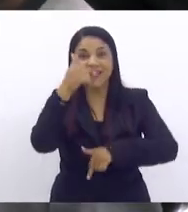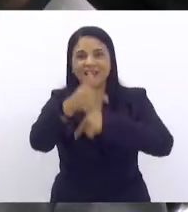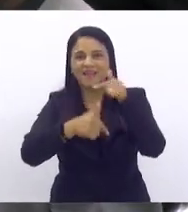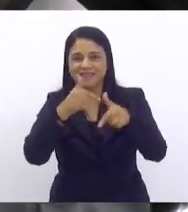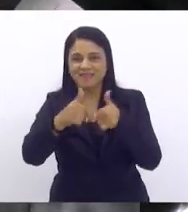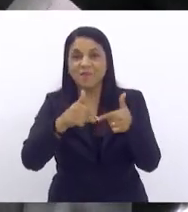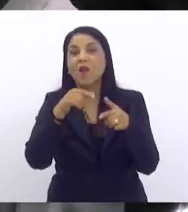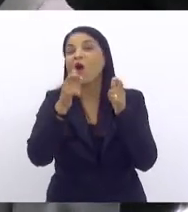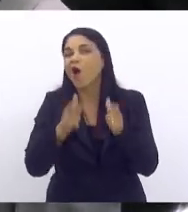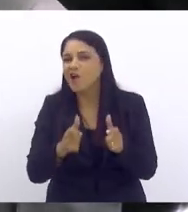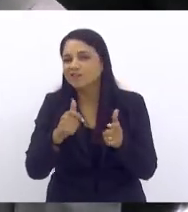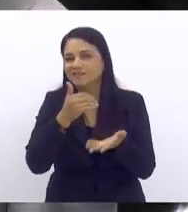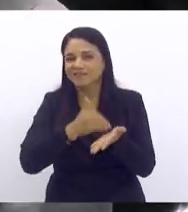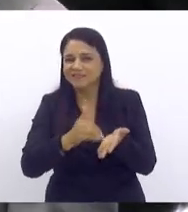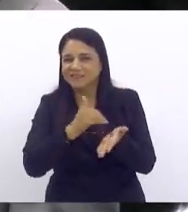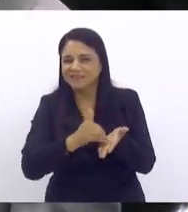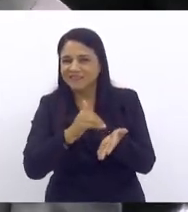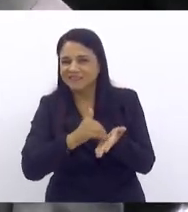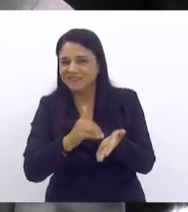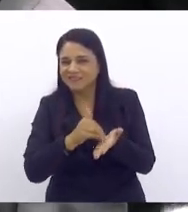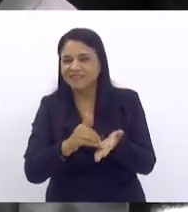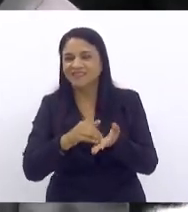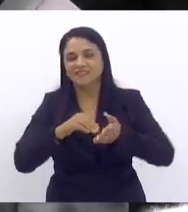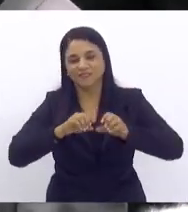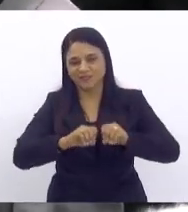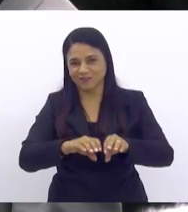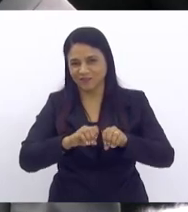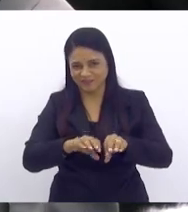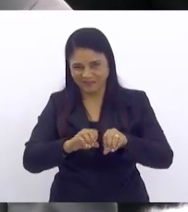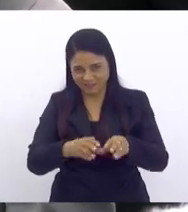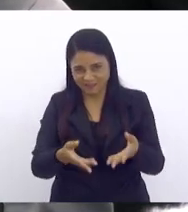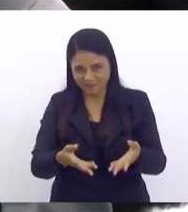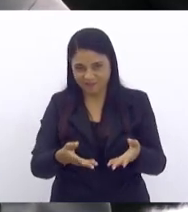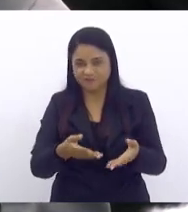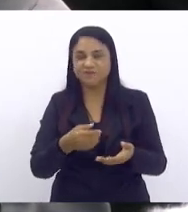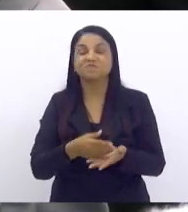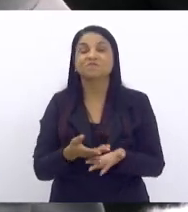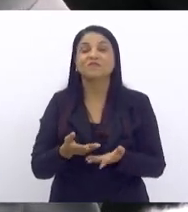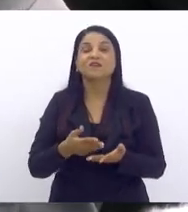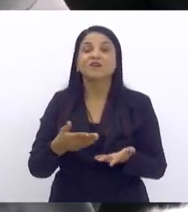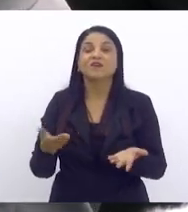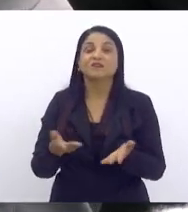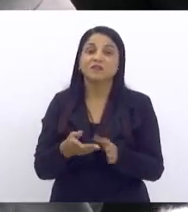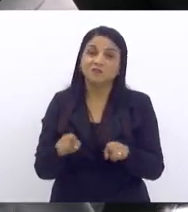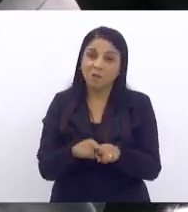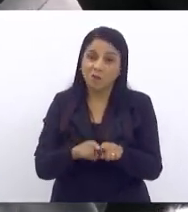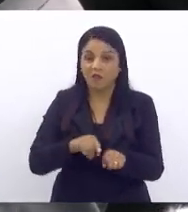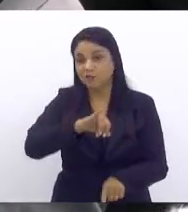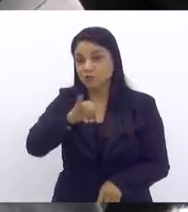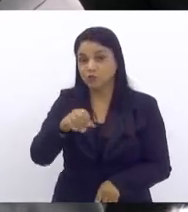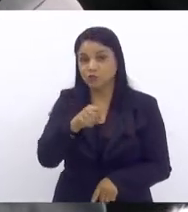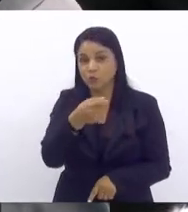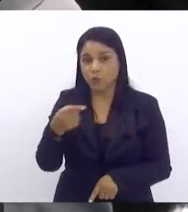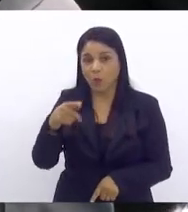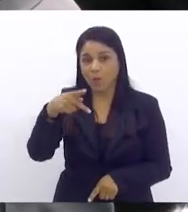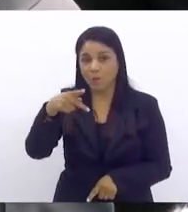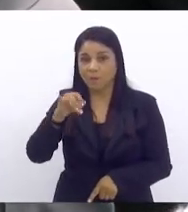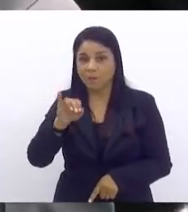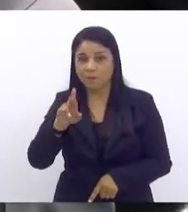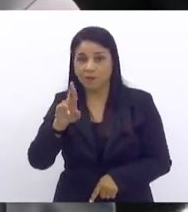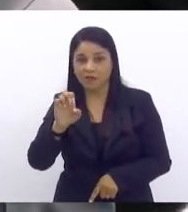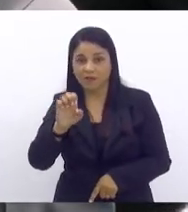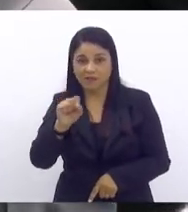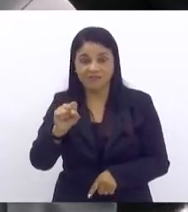na Secretaria do Ferreirinha do CPX. E por último, presidente, o senhor João Pires também recebeu